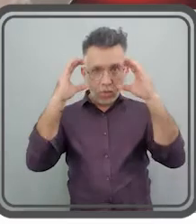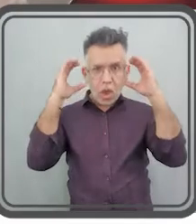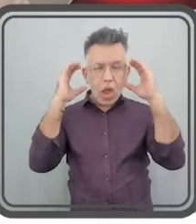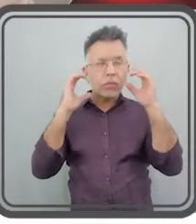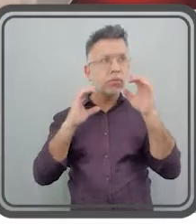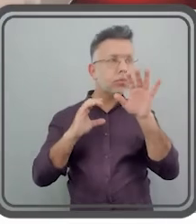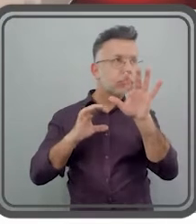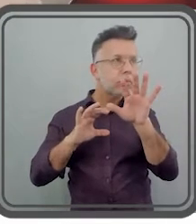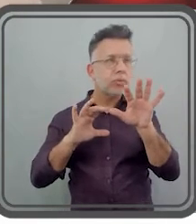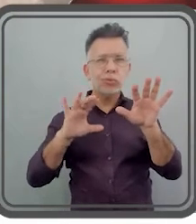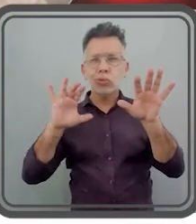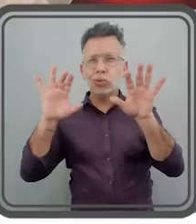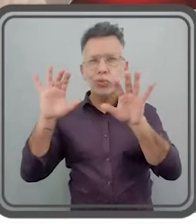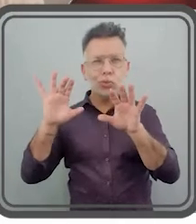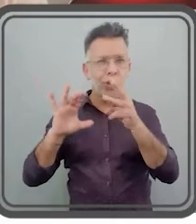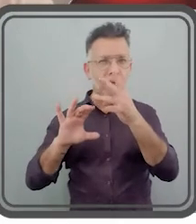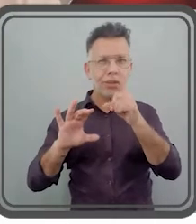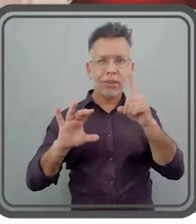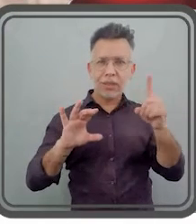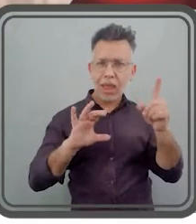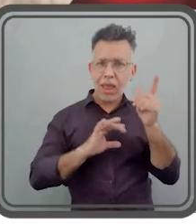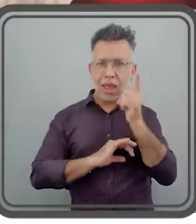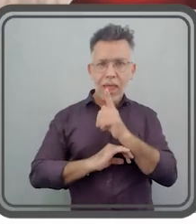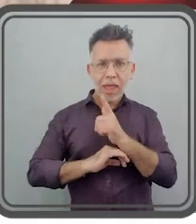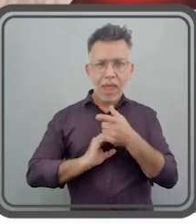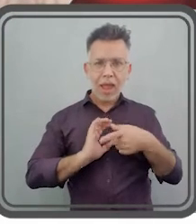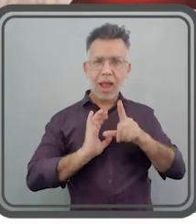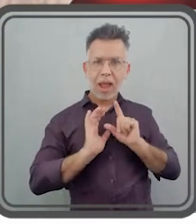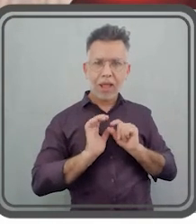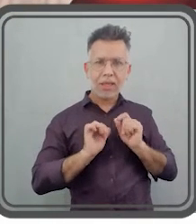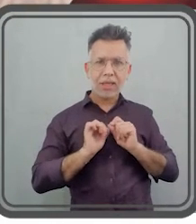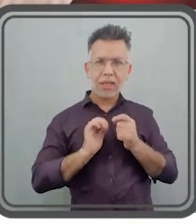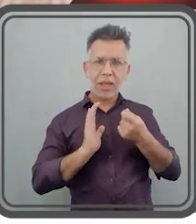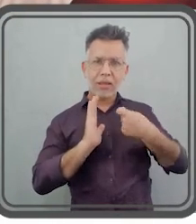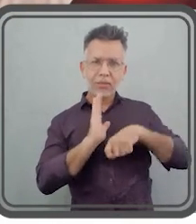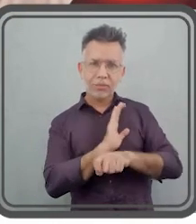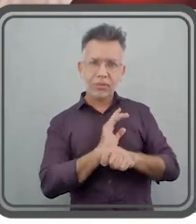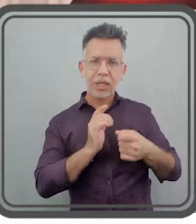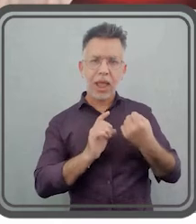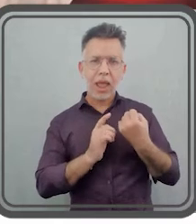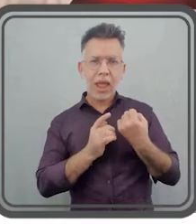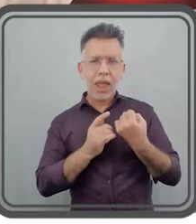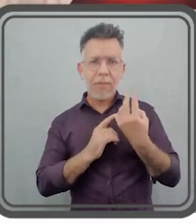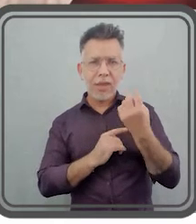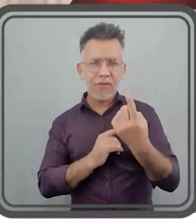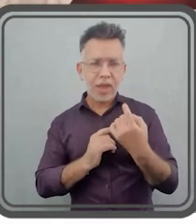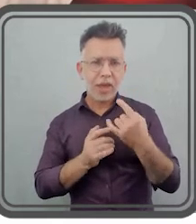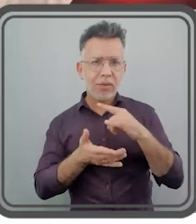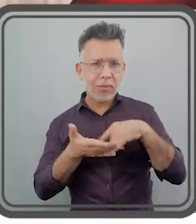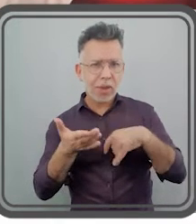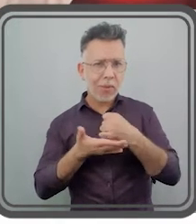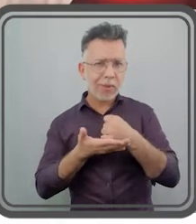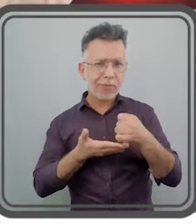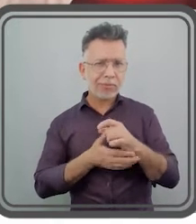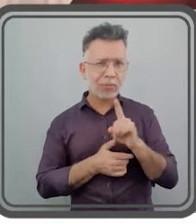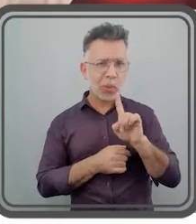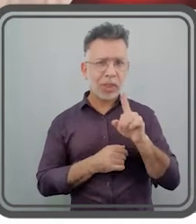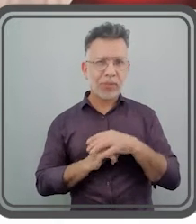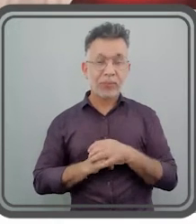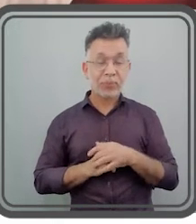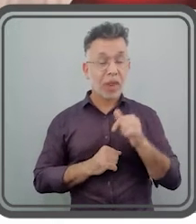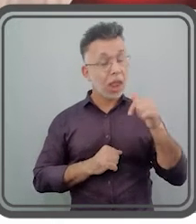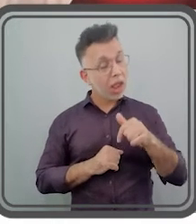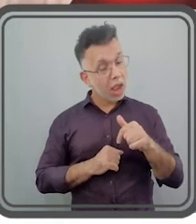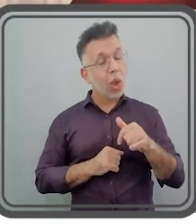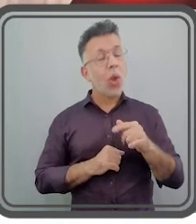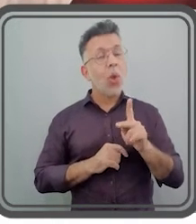óculos vez em realidade aumentada como é que é antes de fechar minha viagem tá muito longe isso não o que a gente o cara que eu matei uma